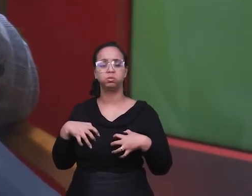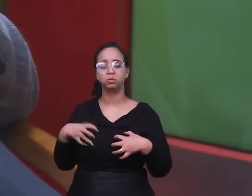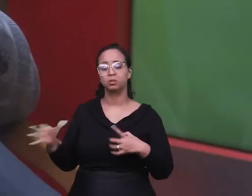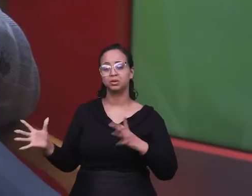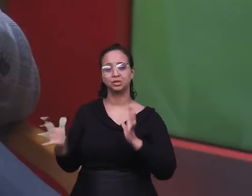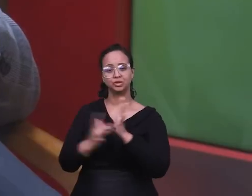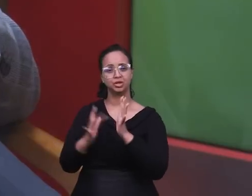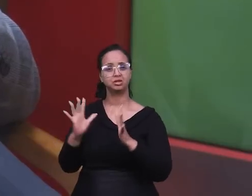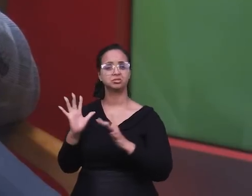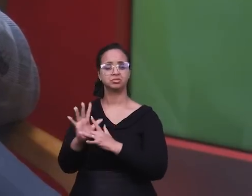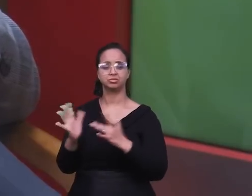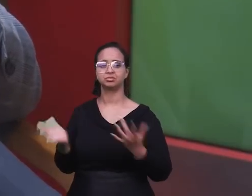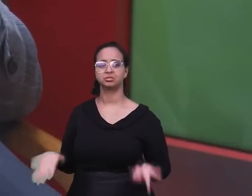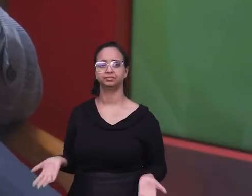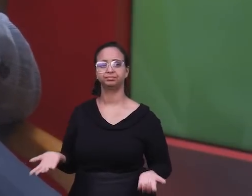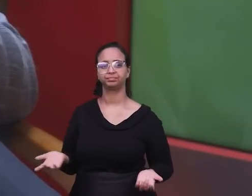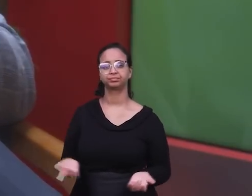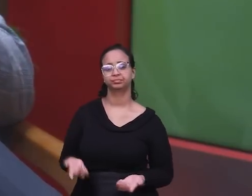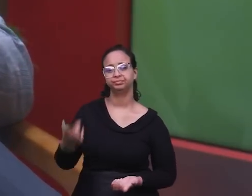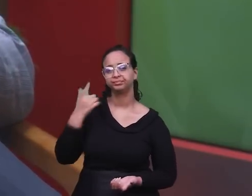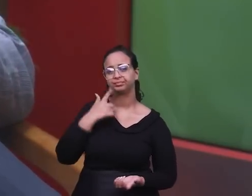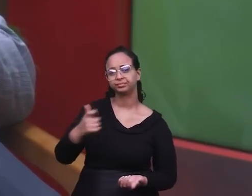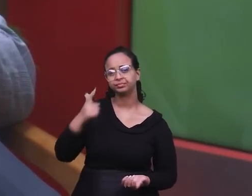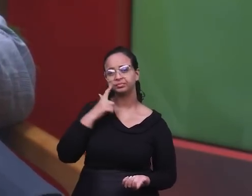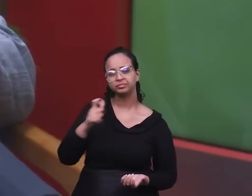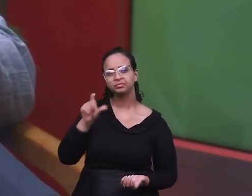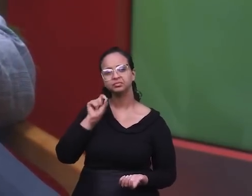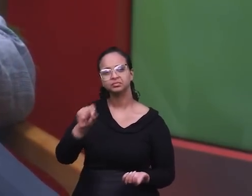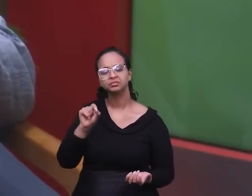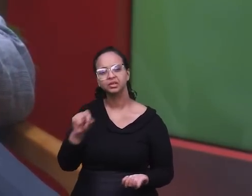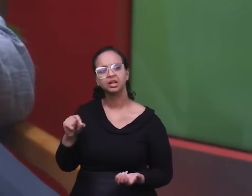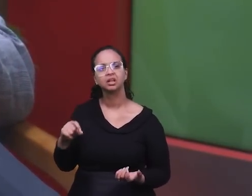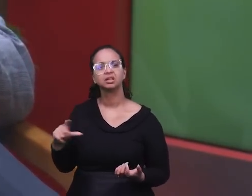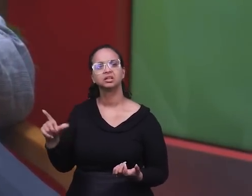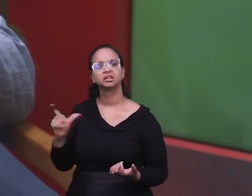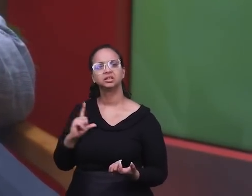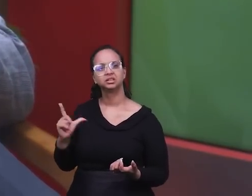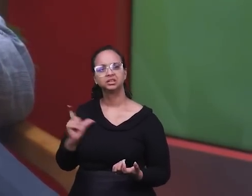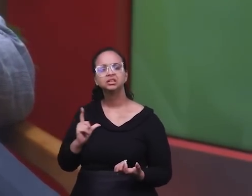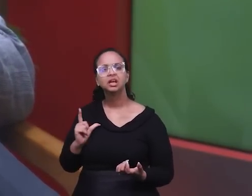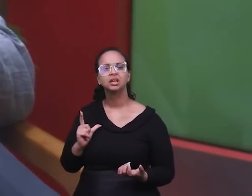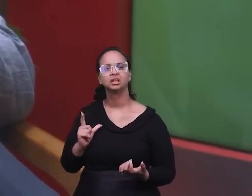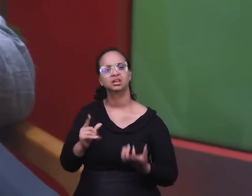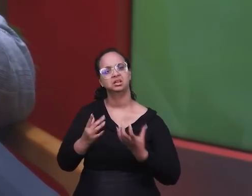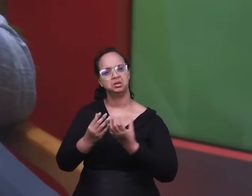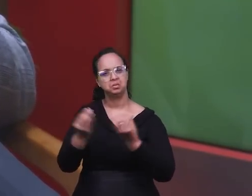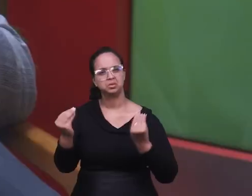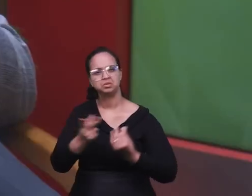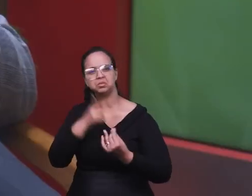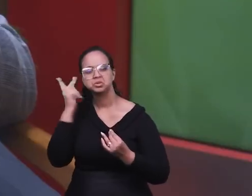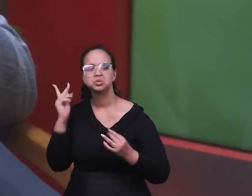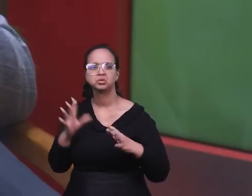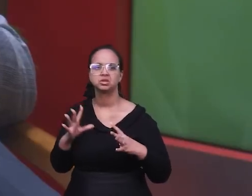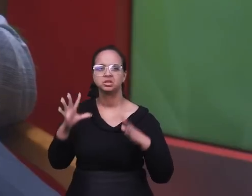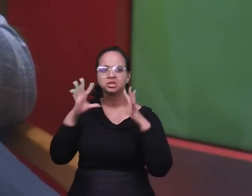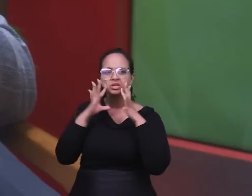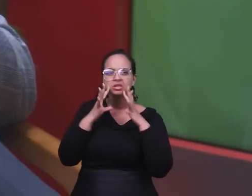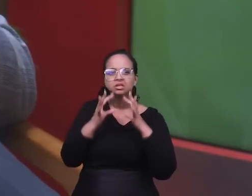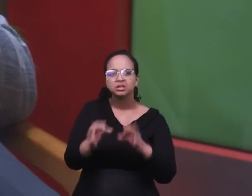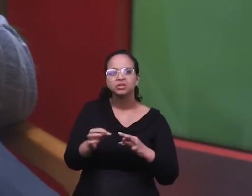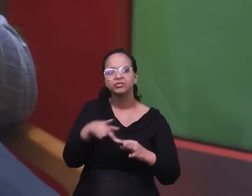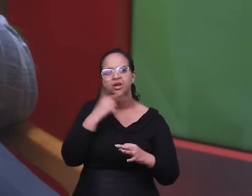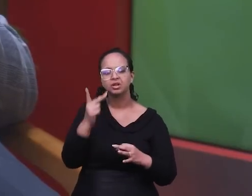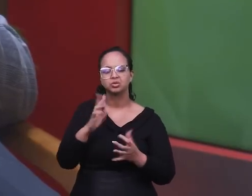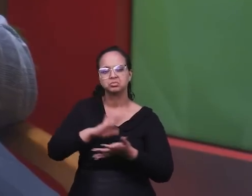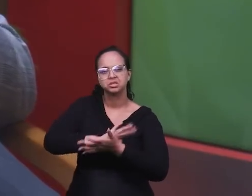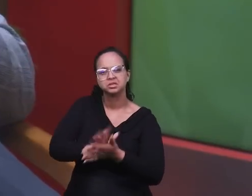experimentado pelo Senhor Jesus enquanto homem. Interessante, Josias, assim, que nem todos dão muita gente dá atenção só à questão,